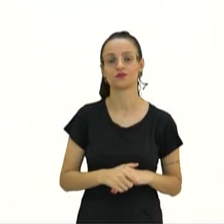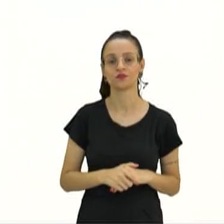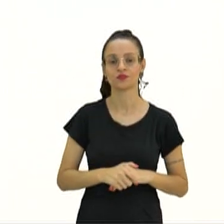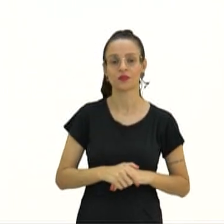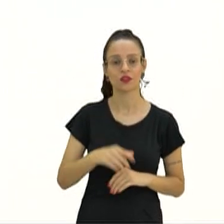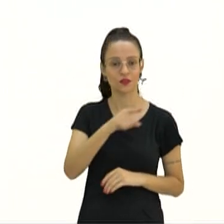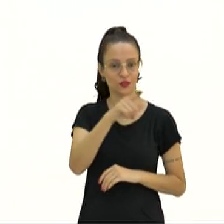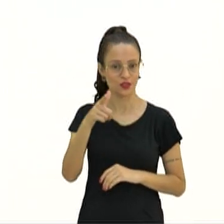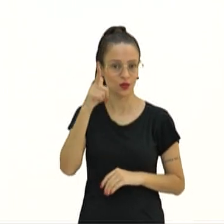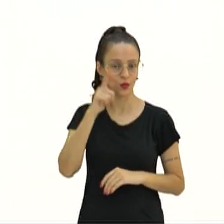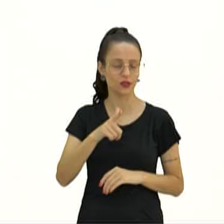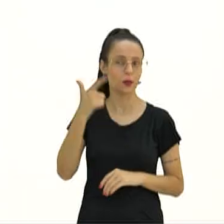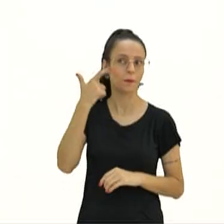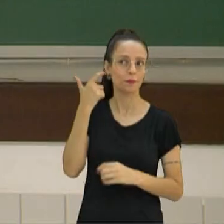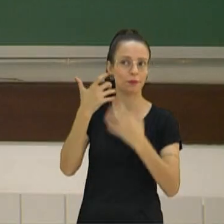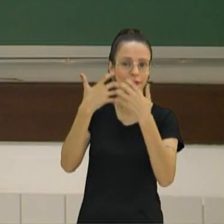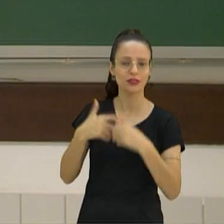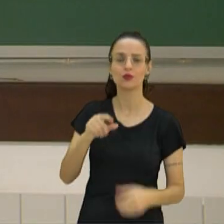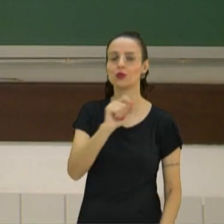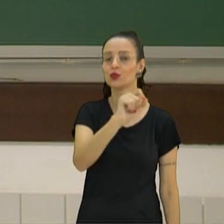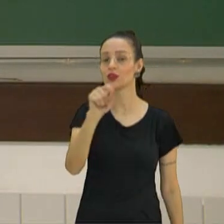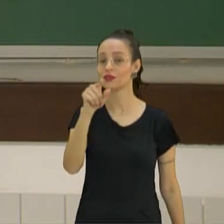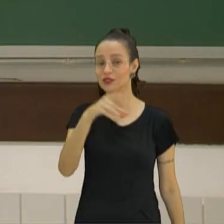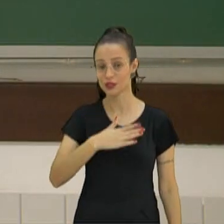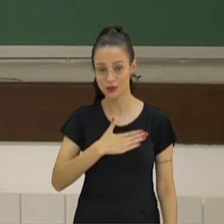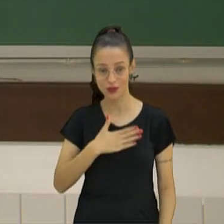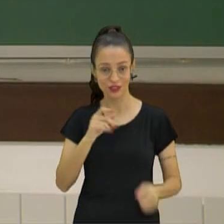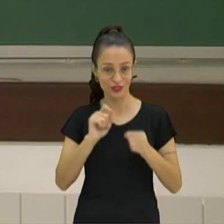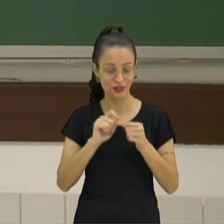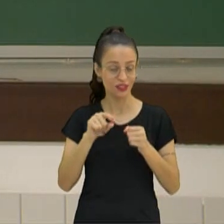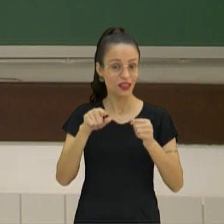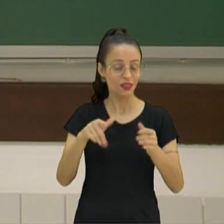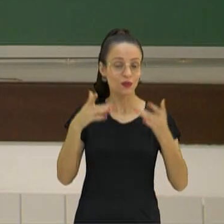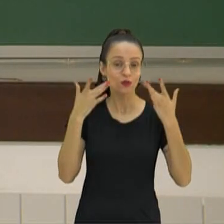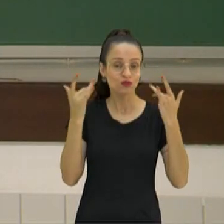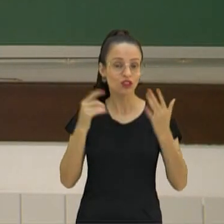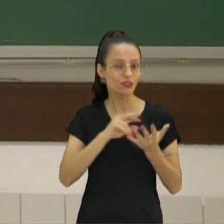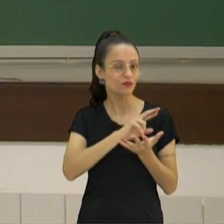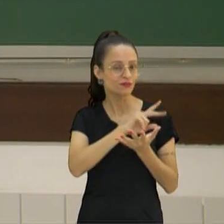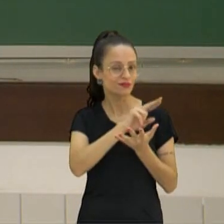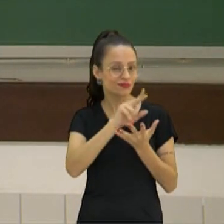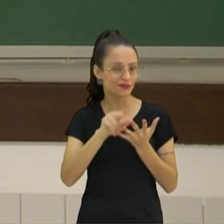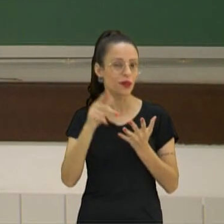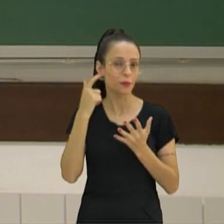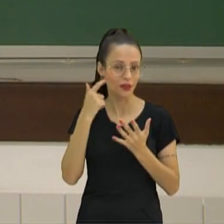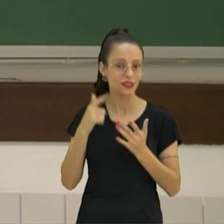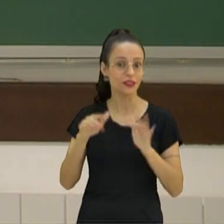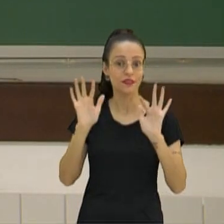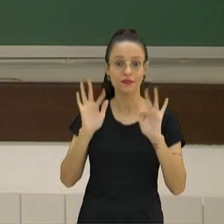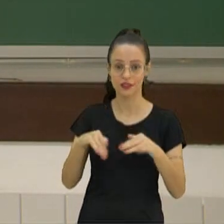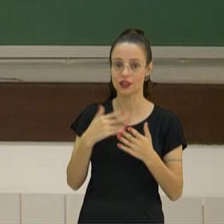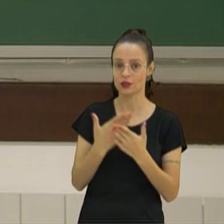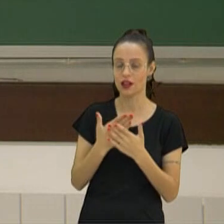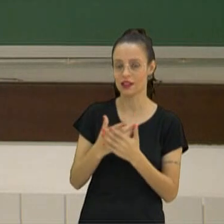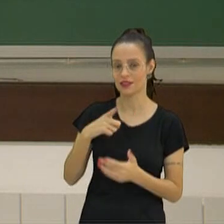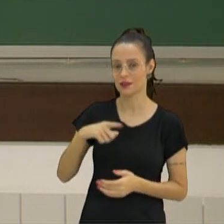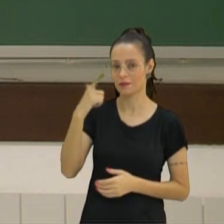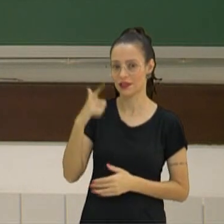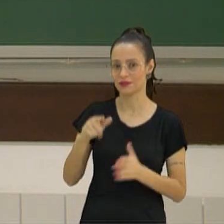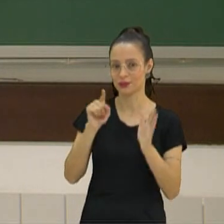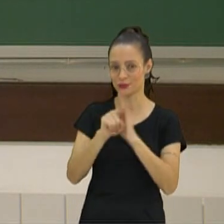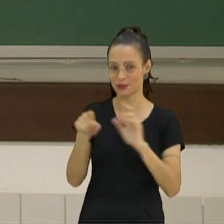você conseguiu pensar no que você gostaria de fazer no teatro? Vai pensando aí que no final da aula tem mais uma pergunta para